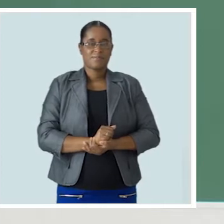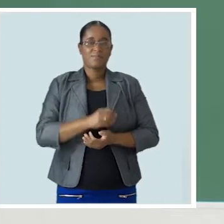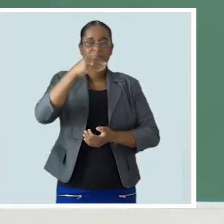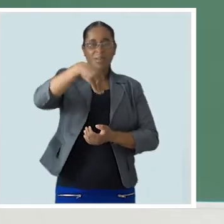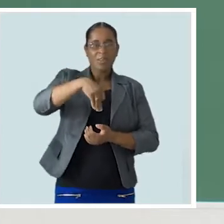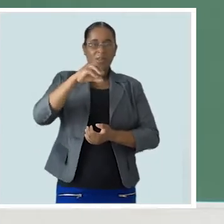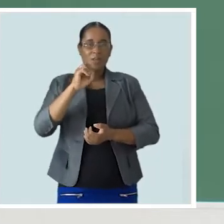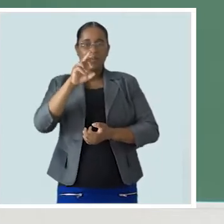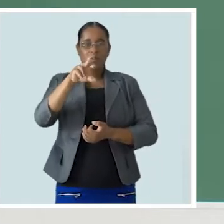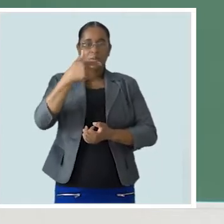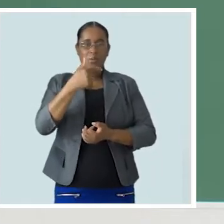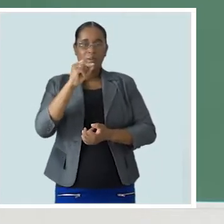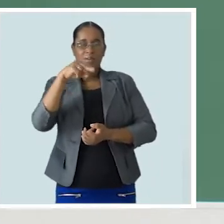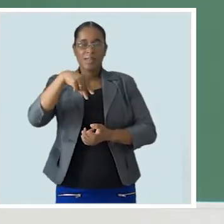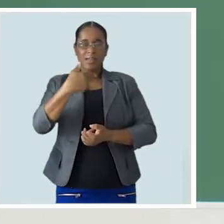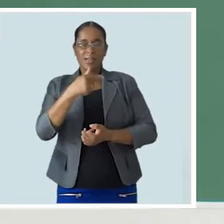Portanto.